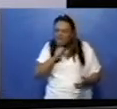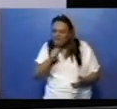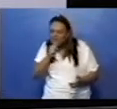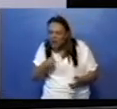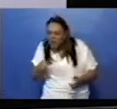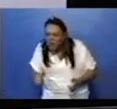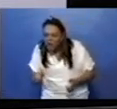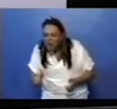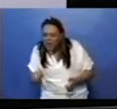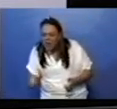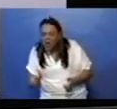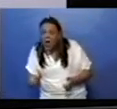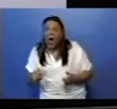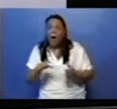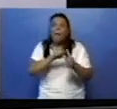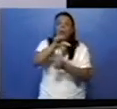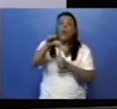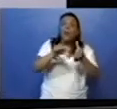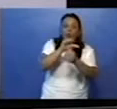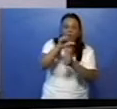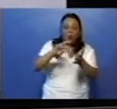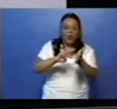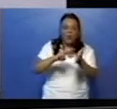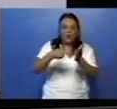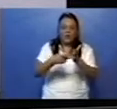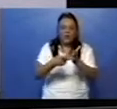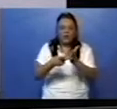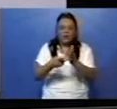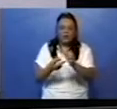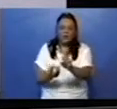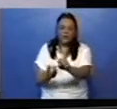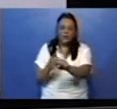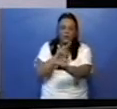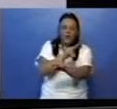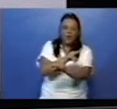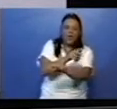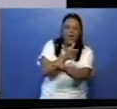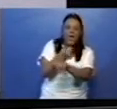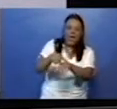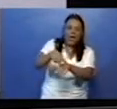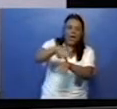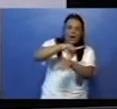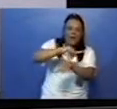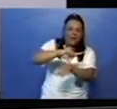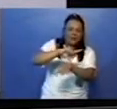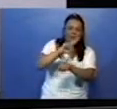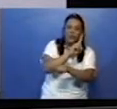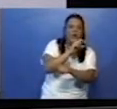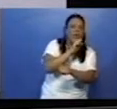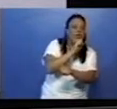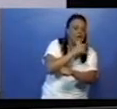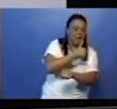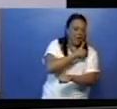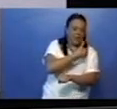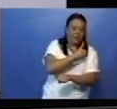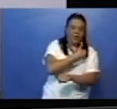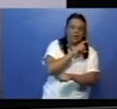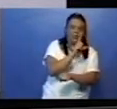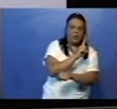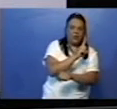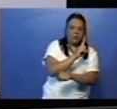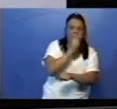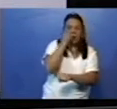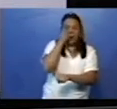sentido. Perceberam? Velho antes do substantivo amigo não quer dizer que ele seja velho de idade. Mas se eu coloco